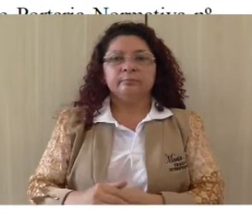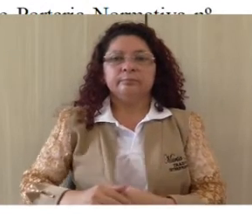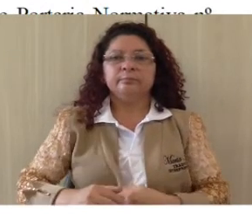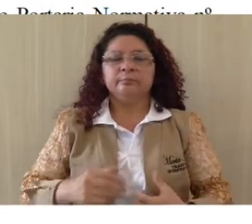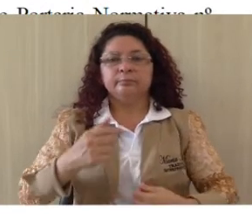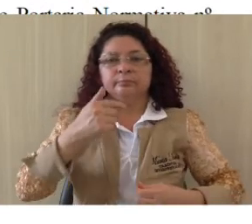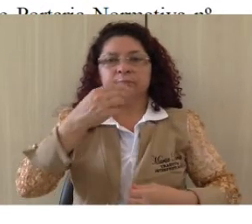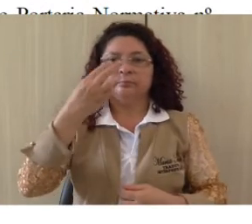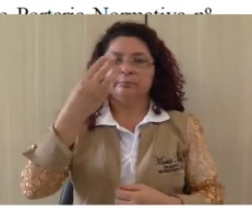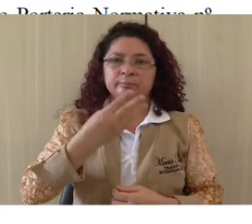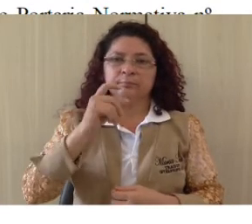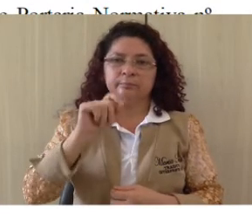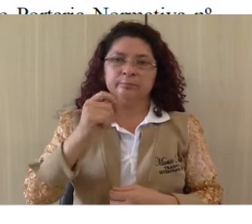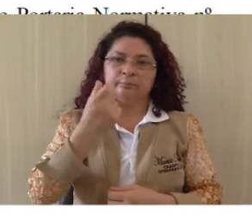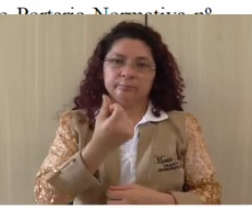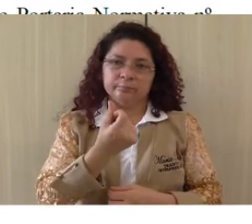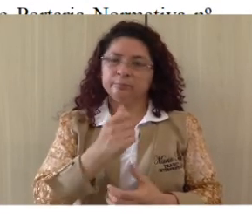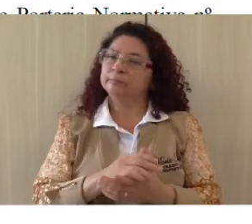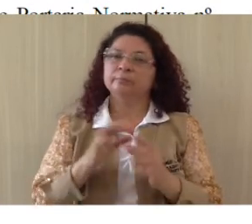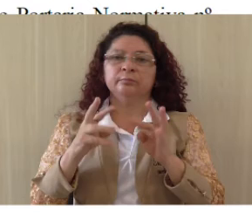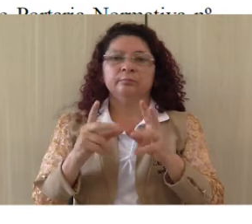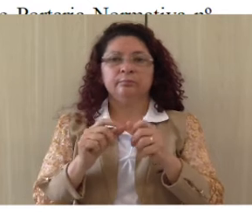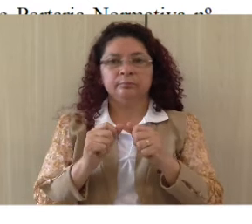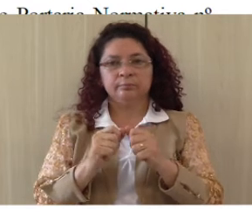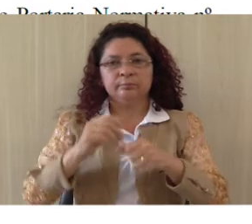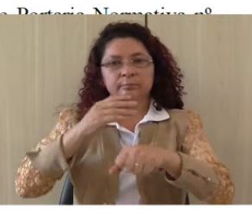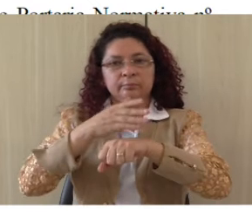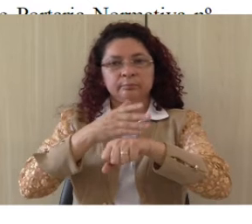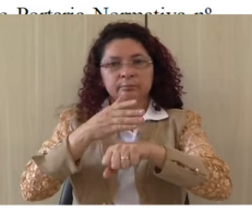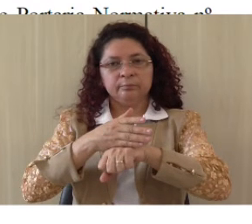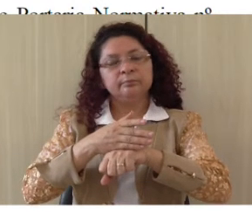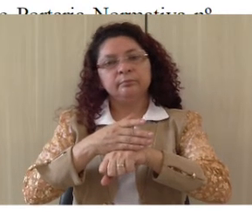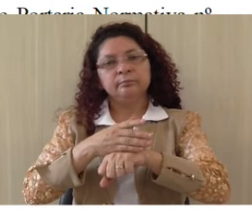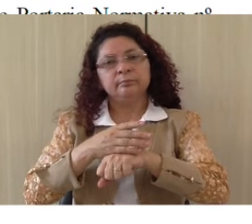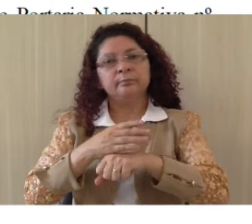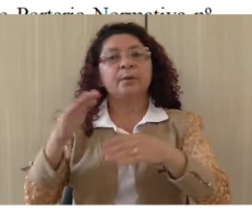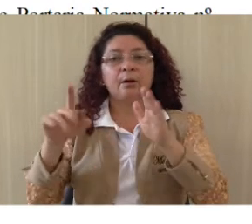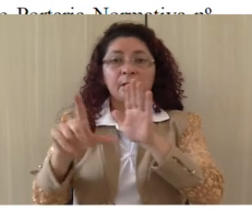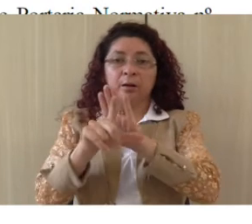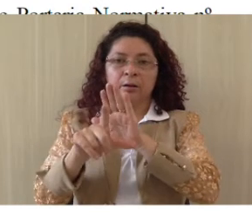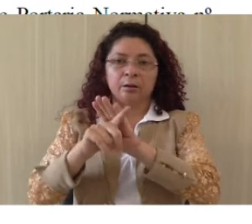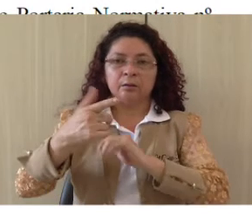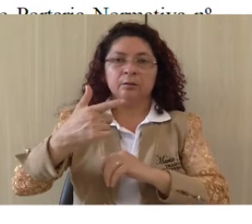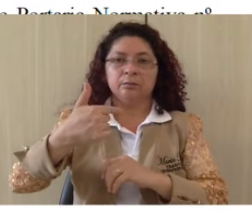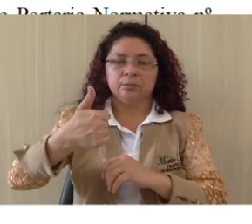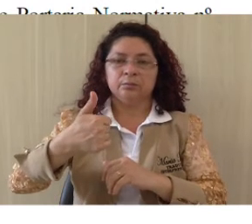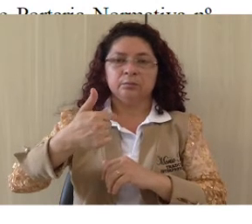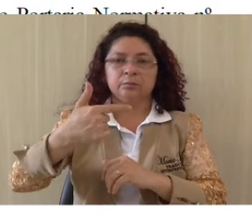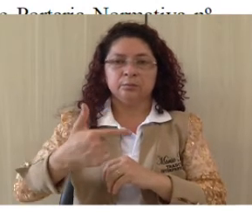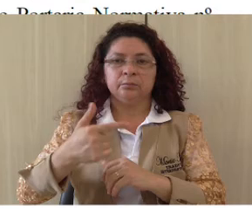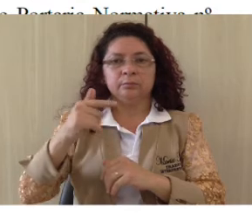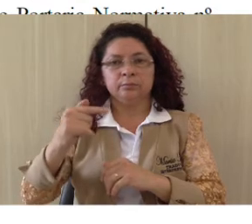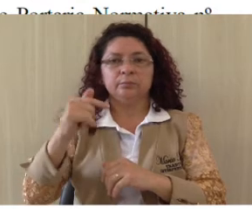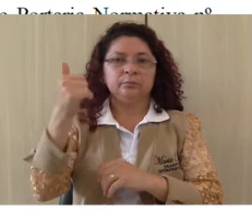Item 3.6. Do total de vagas reservadas, de acordo com a Lei nº